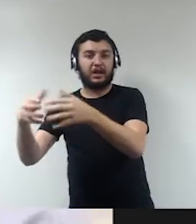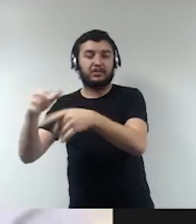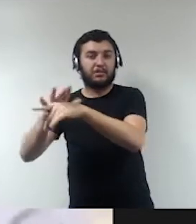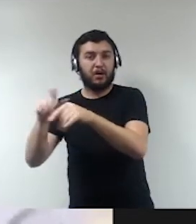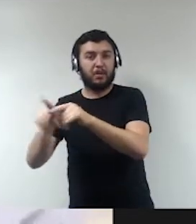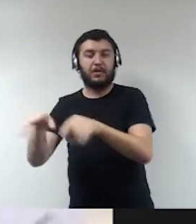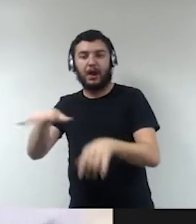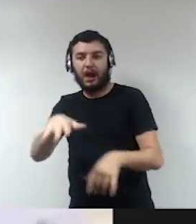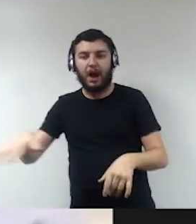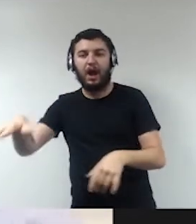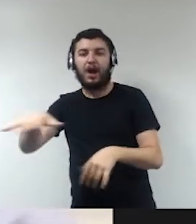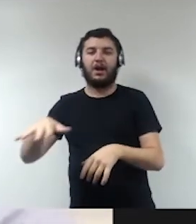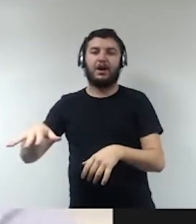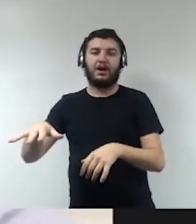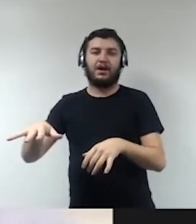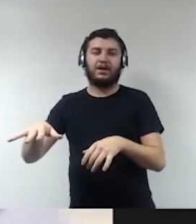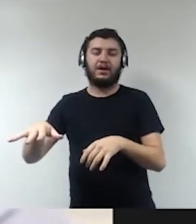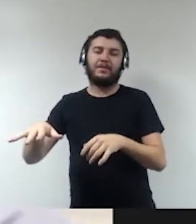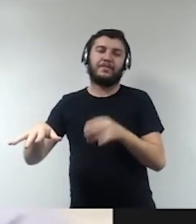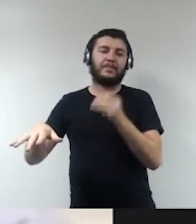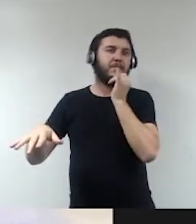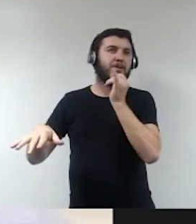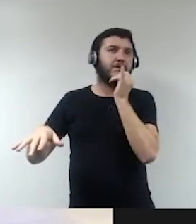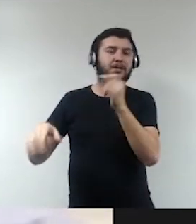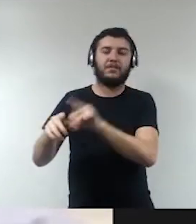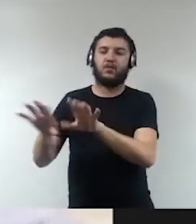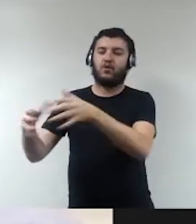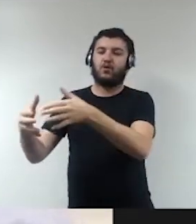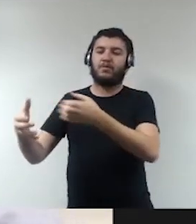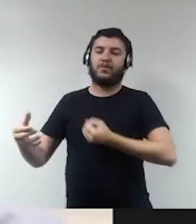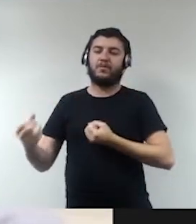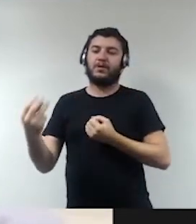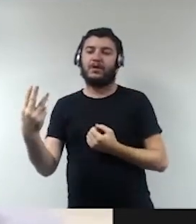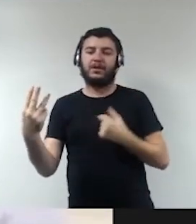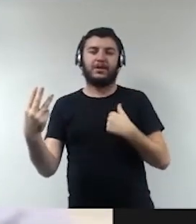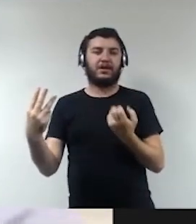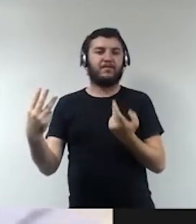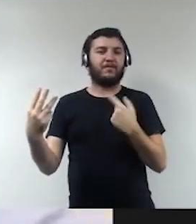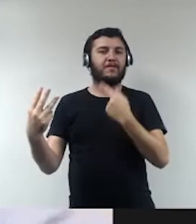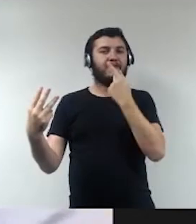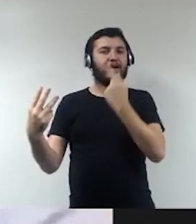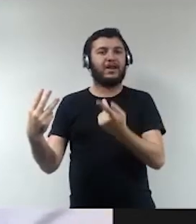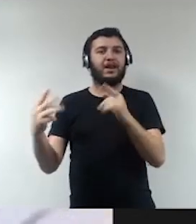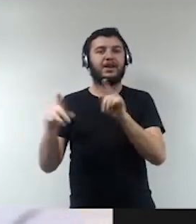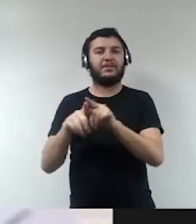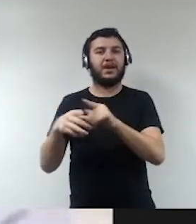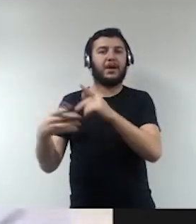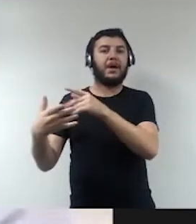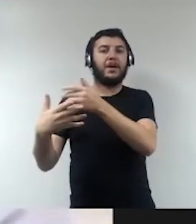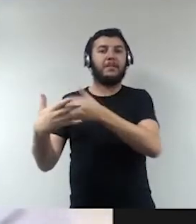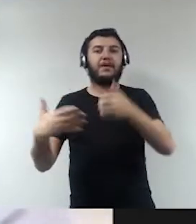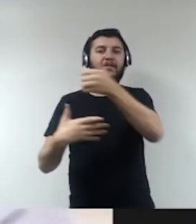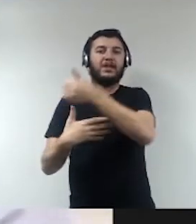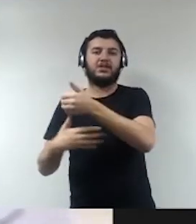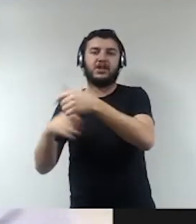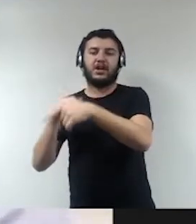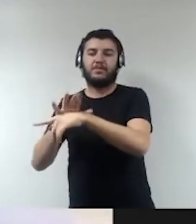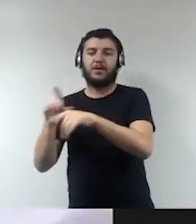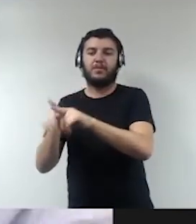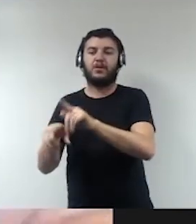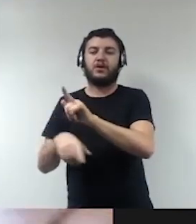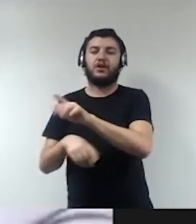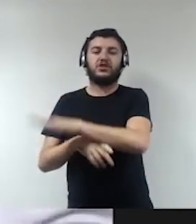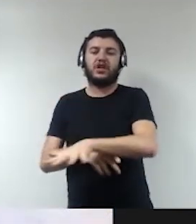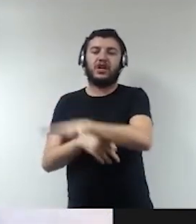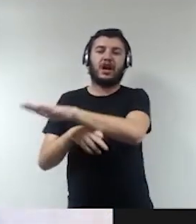credores da classe 3, por exemplo, que envolve quilografares, privilegiado especial, geral e subordinado.